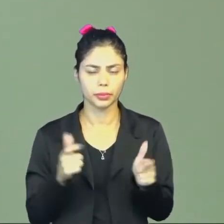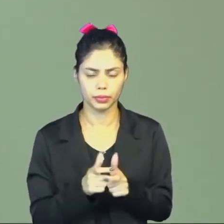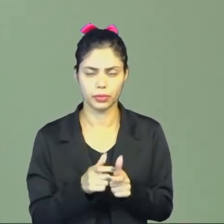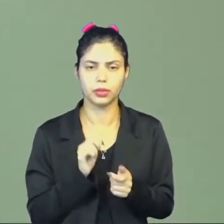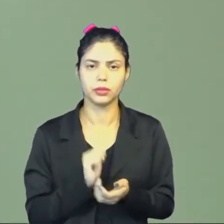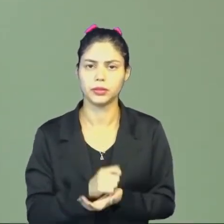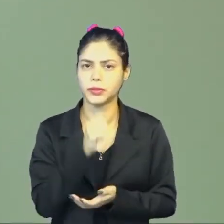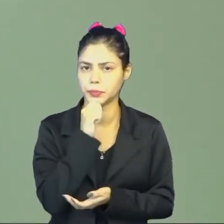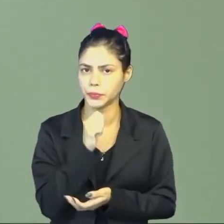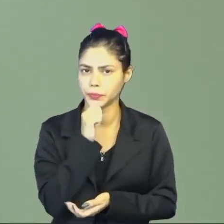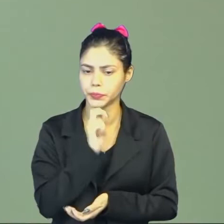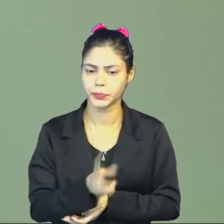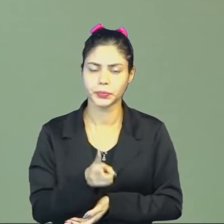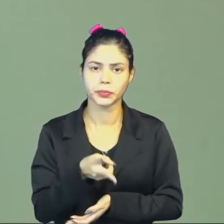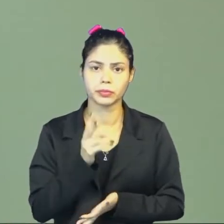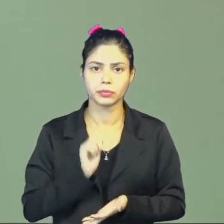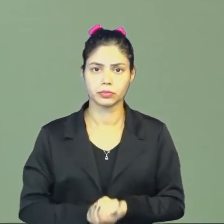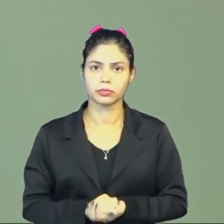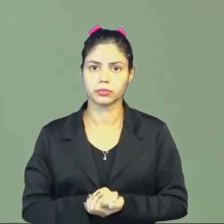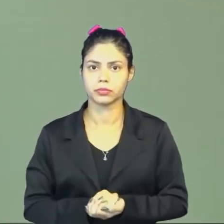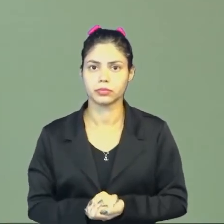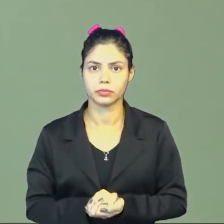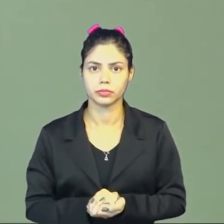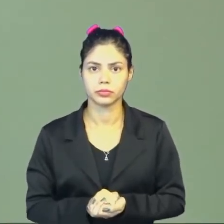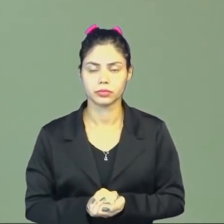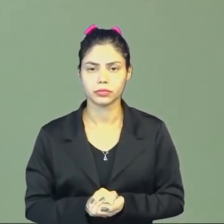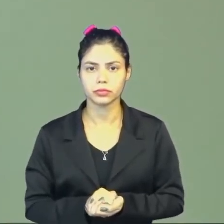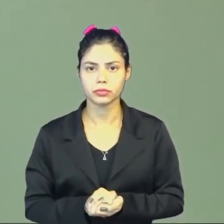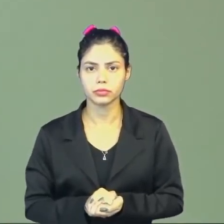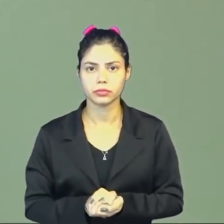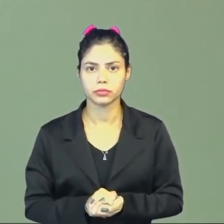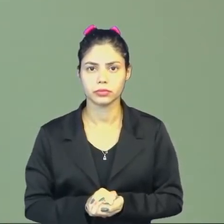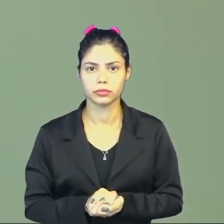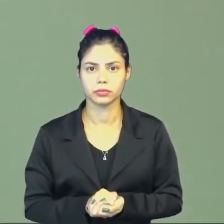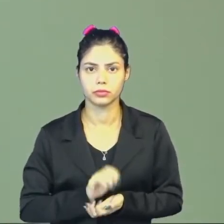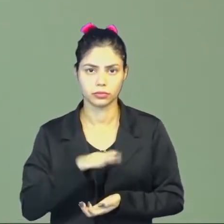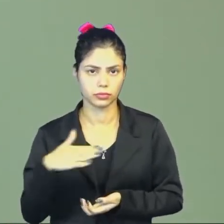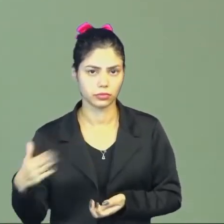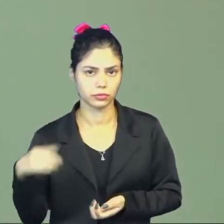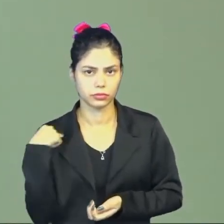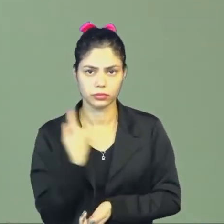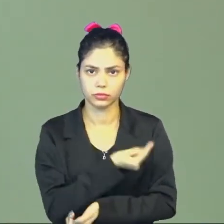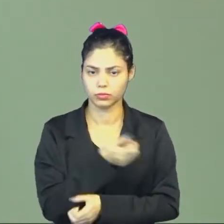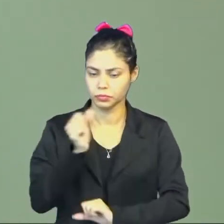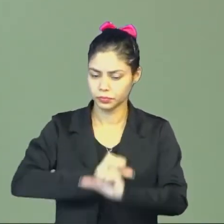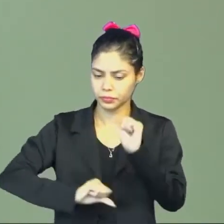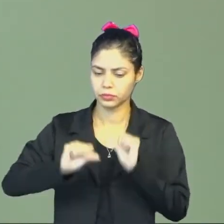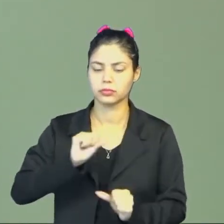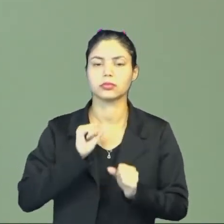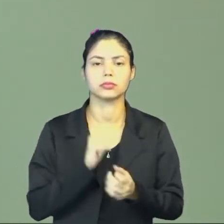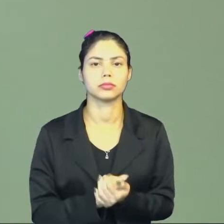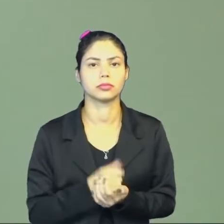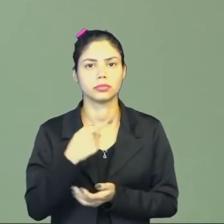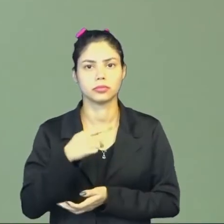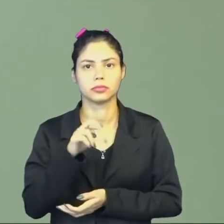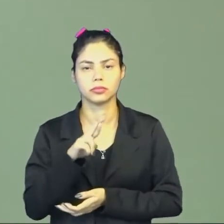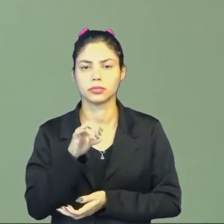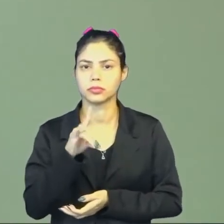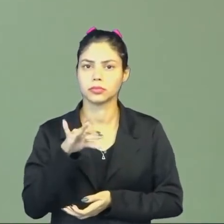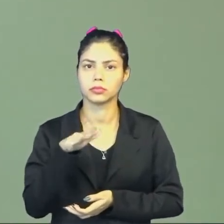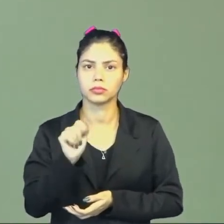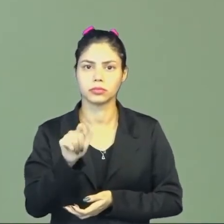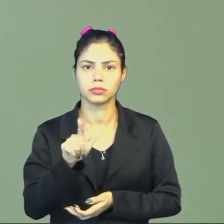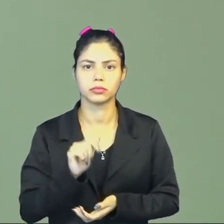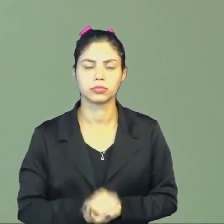mas o percurso é o mesmo, tá? Então, quando a gente fala inversamente proporcional, a gente